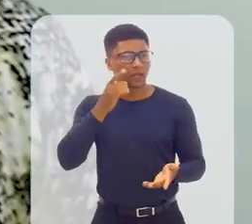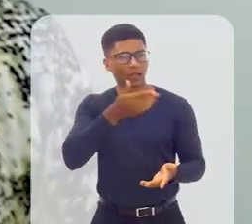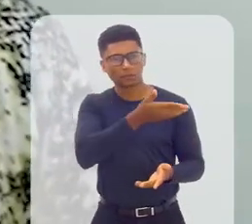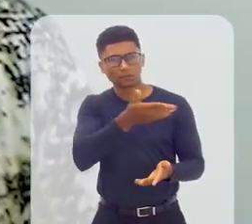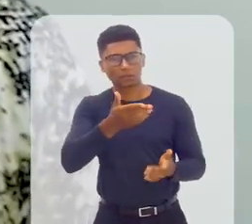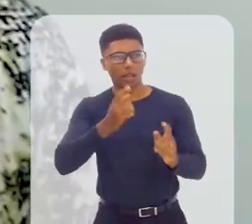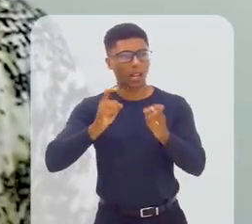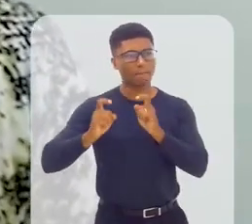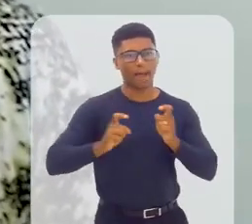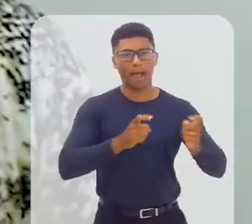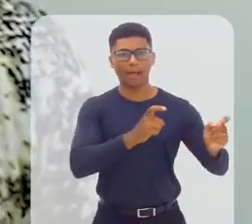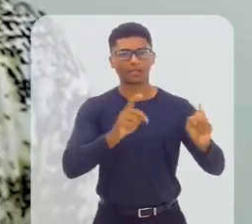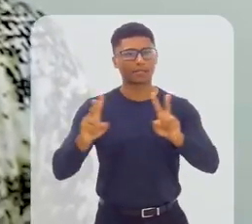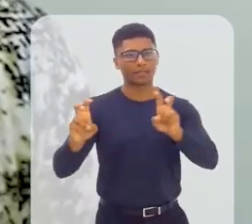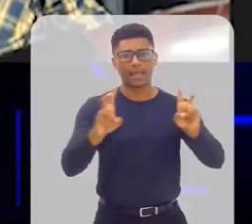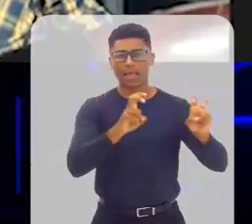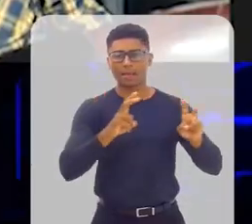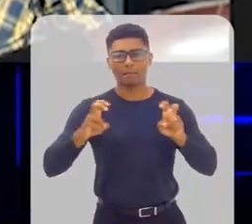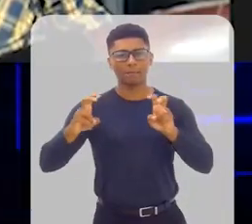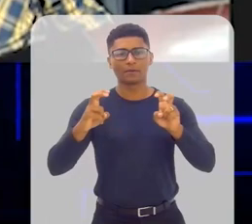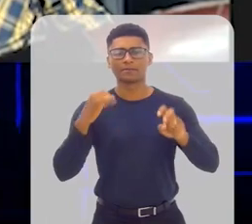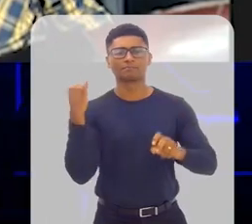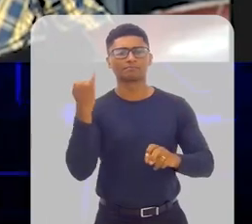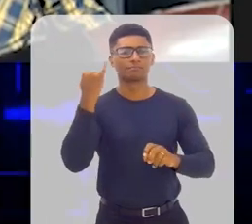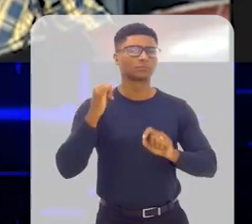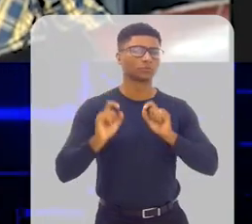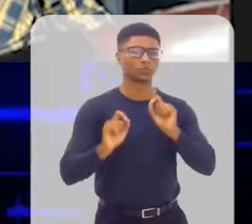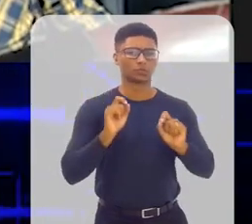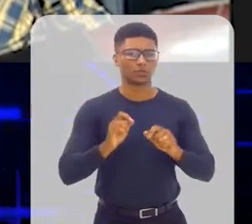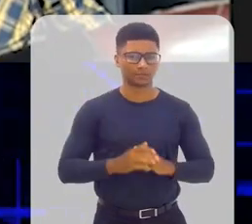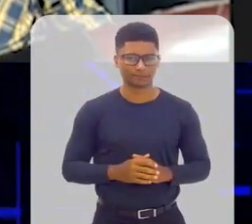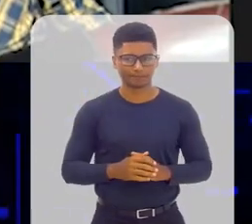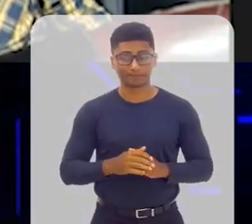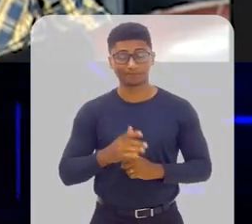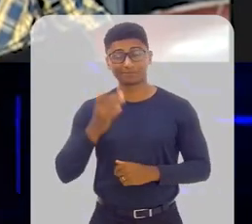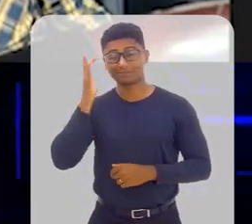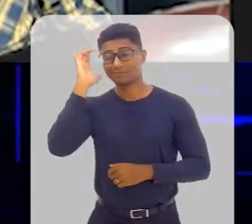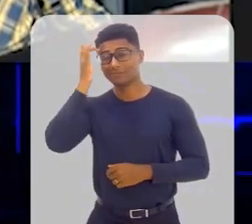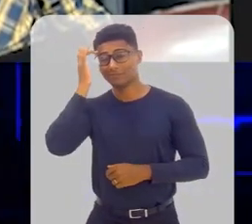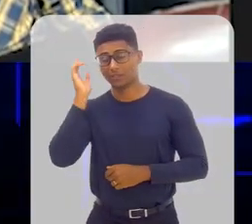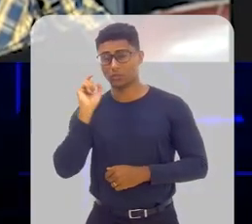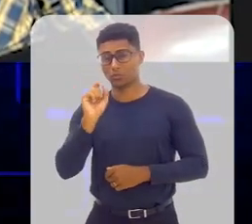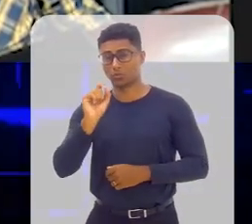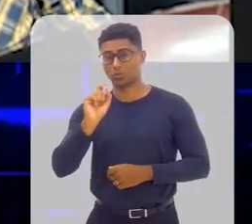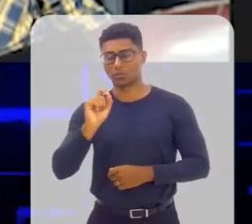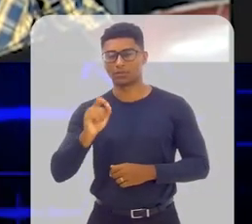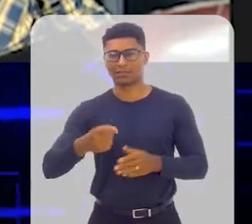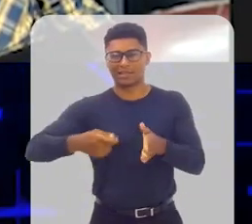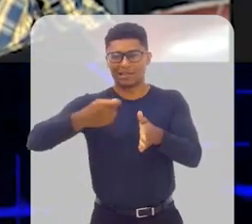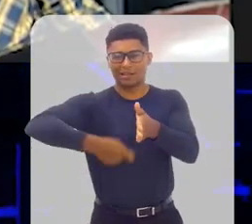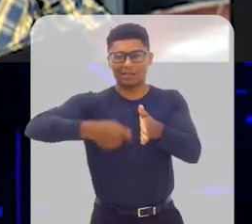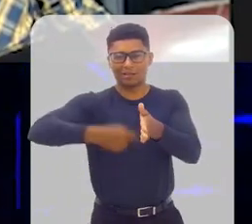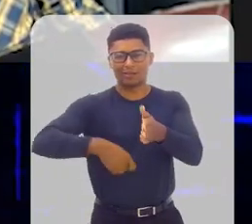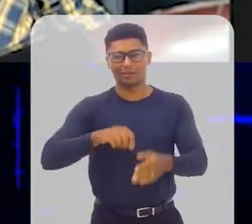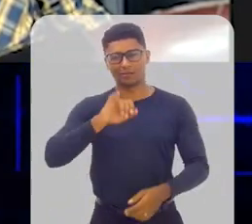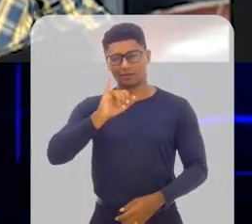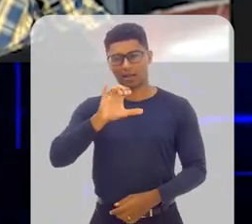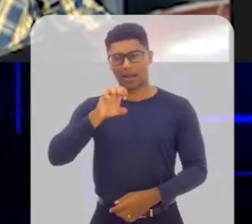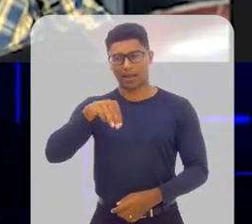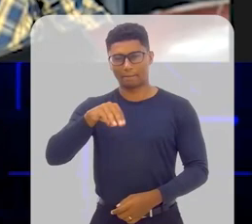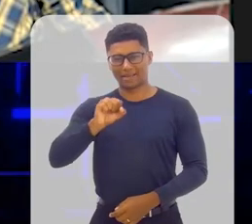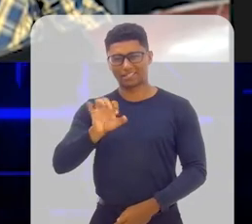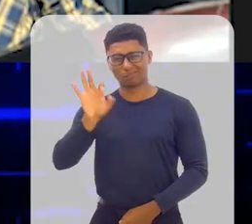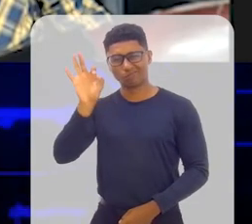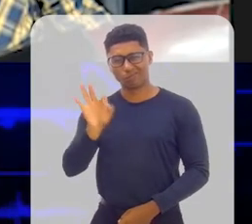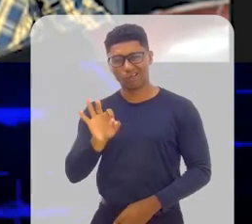e da ação do parlamento estadual. Eu acho que seria importante, né, uma redução da alíquota do ICMS, que eu acho que hoje é